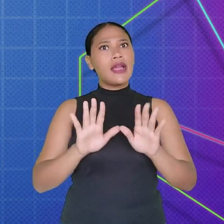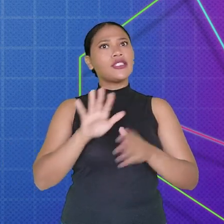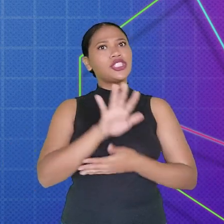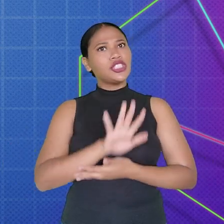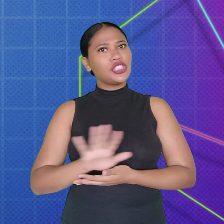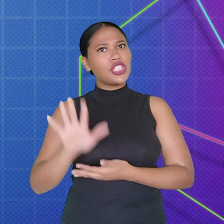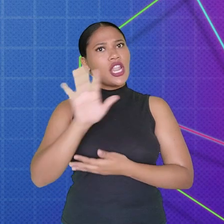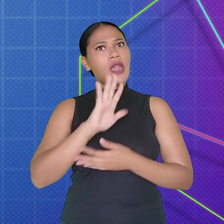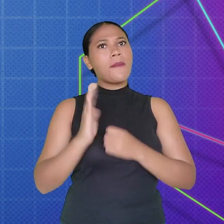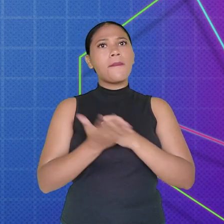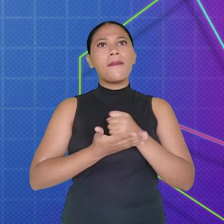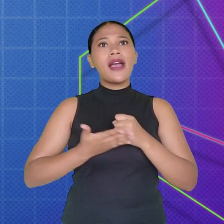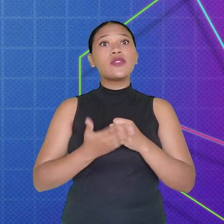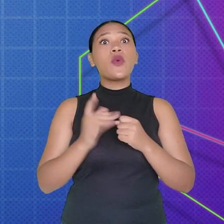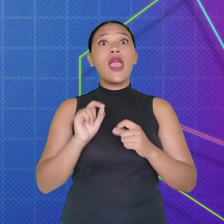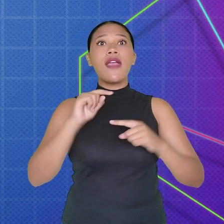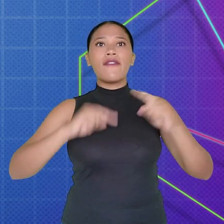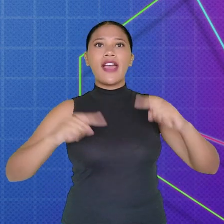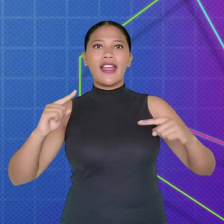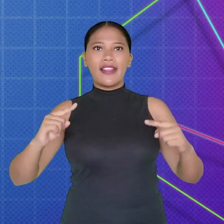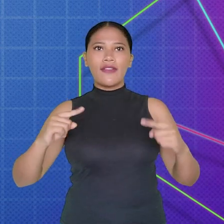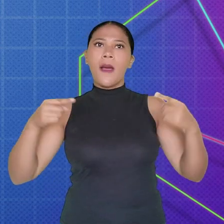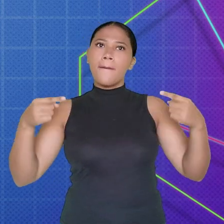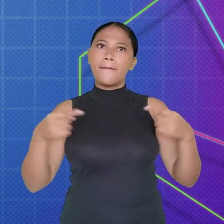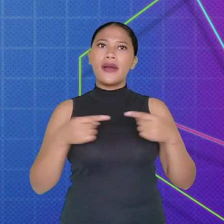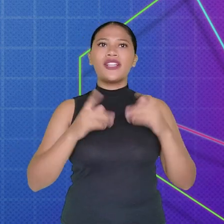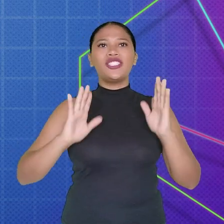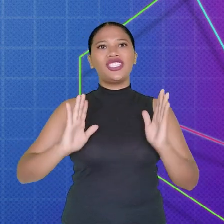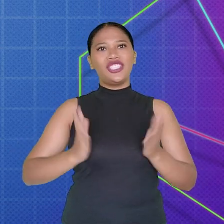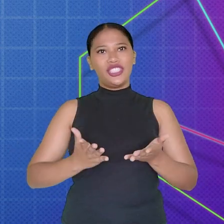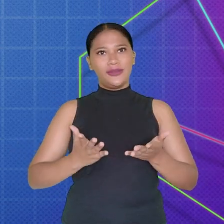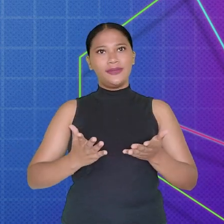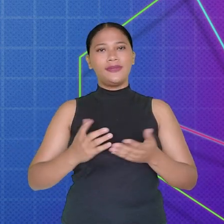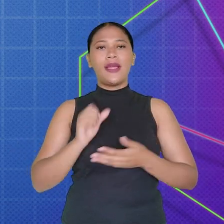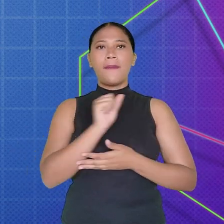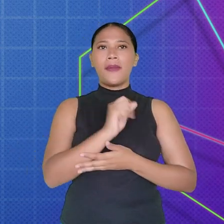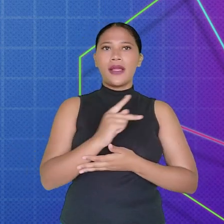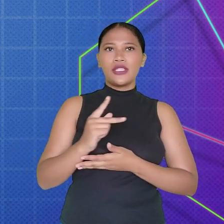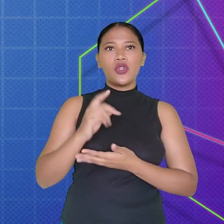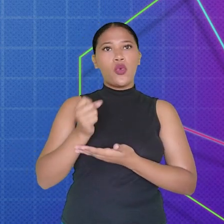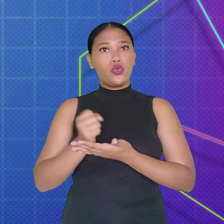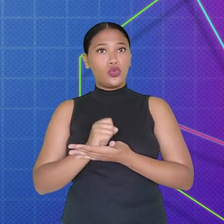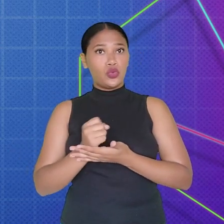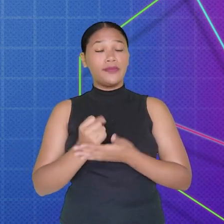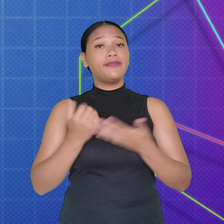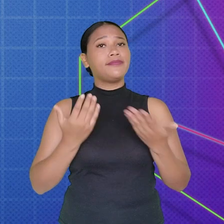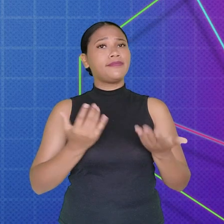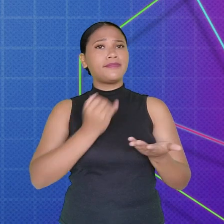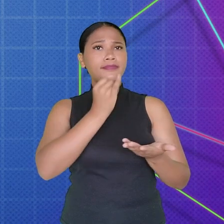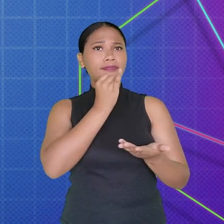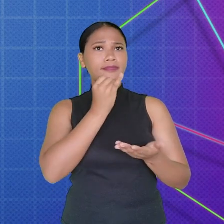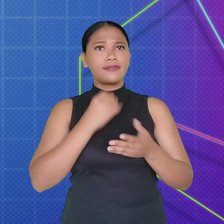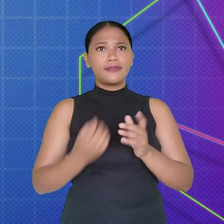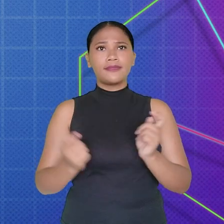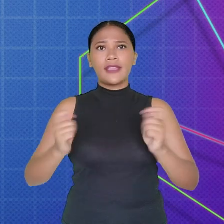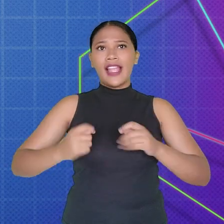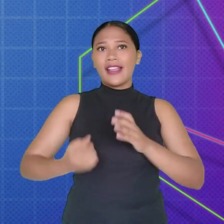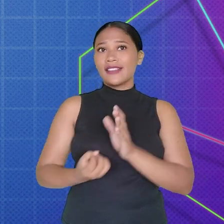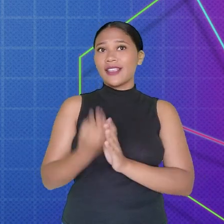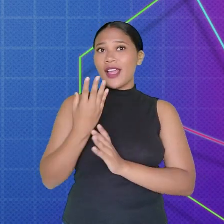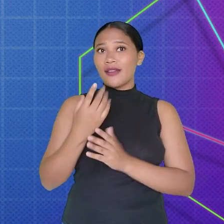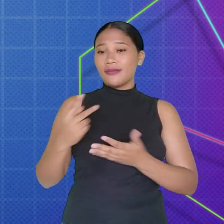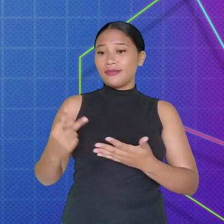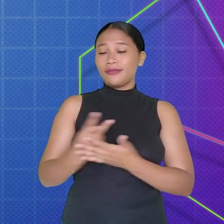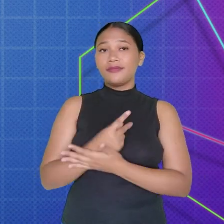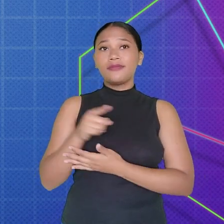mas geralmente se baseiam em variáveis, propriedades ou ações do jogo ou aplicativo. Por exemplo, é possível criar um evento